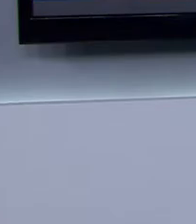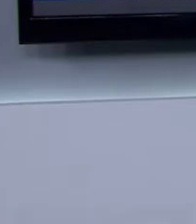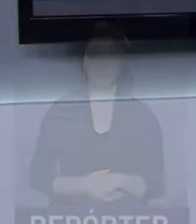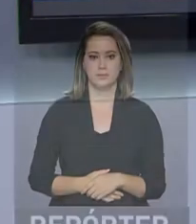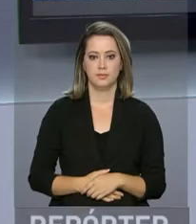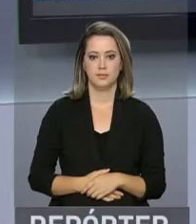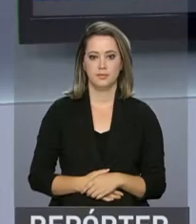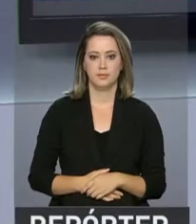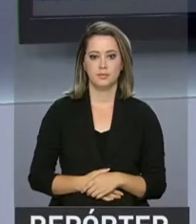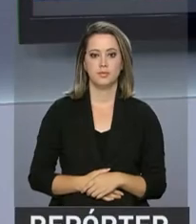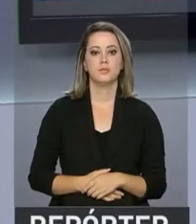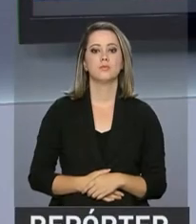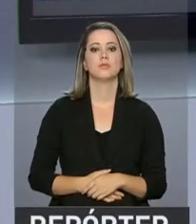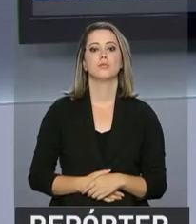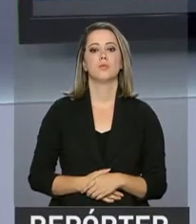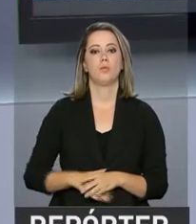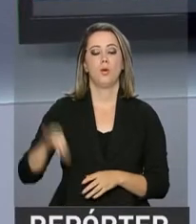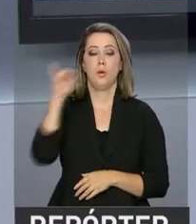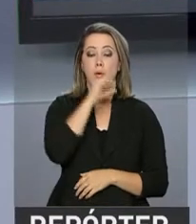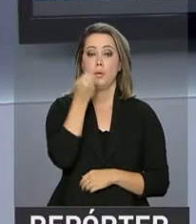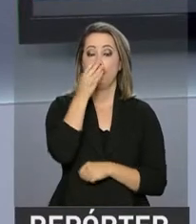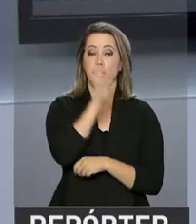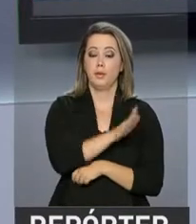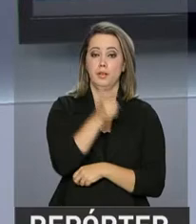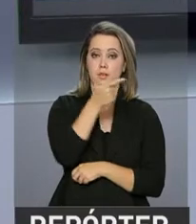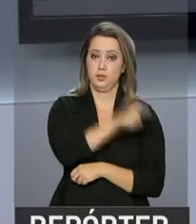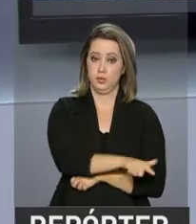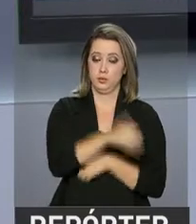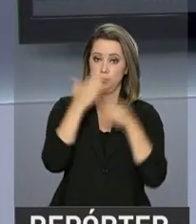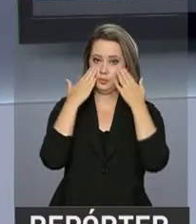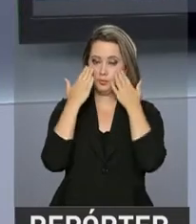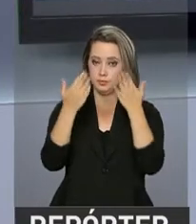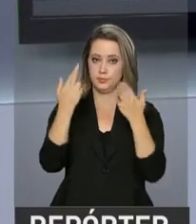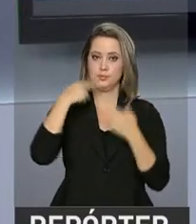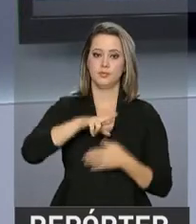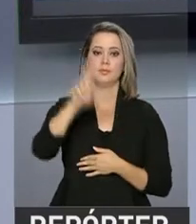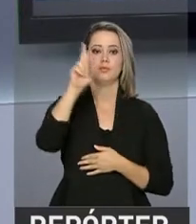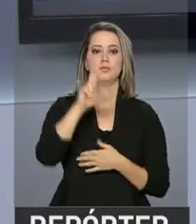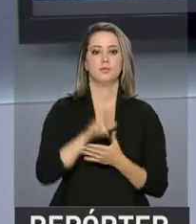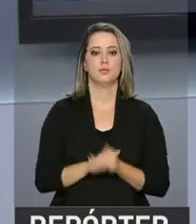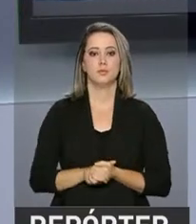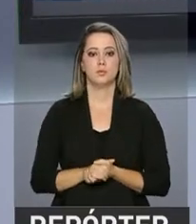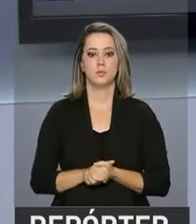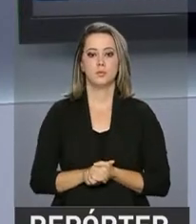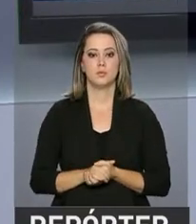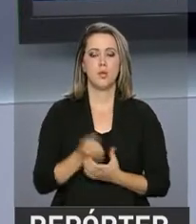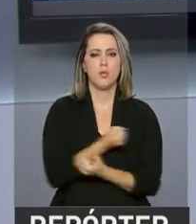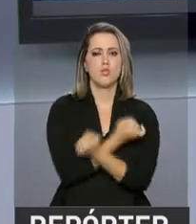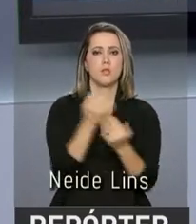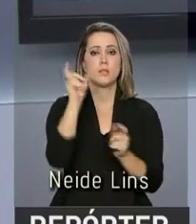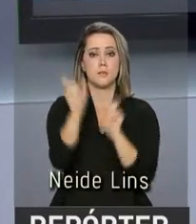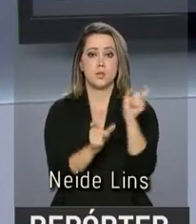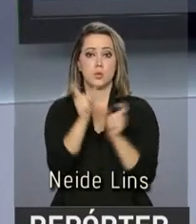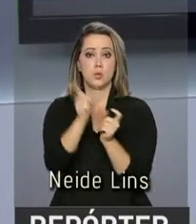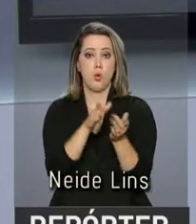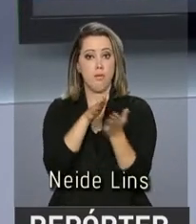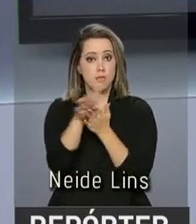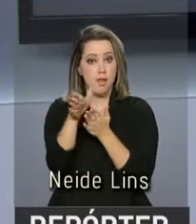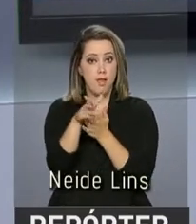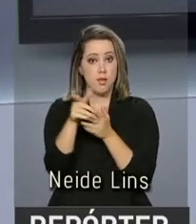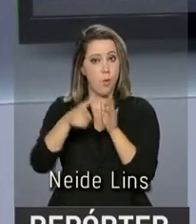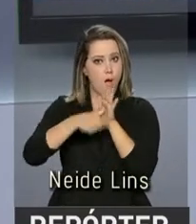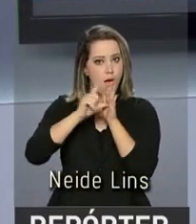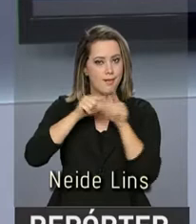olá boa tarde estamos de volta com mais uma edição do repórter nbr muita gente está saindo mais cedo do trabalho